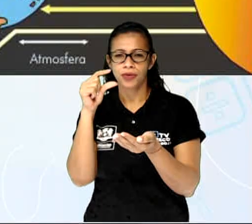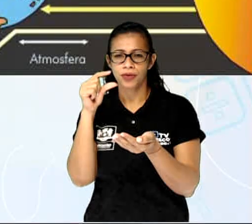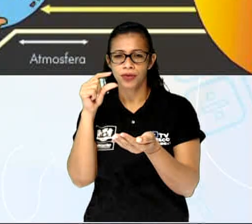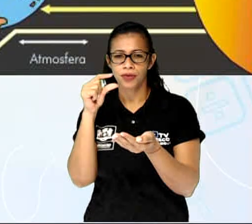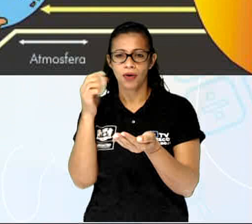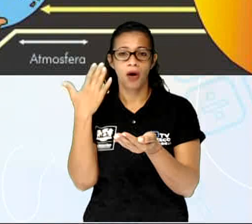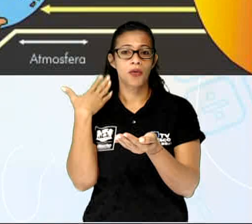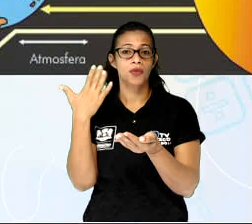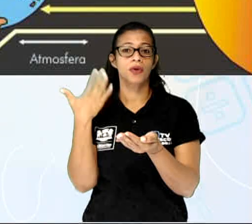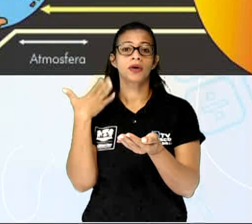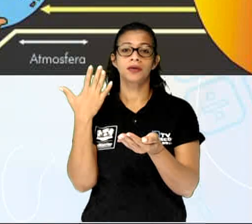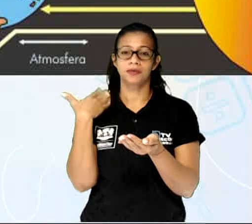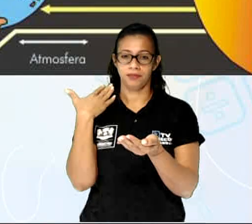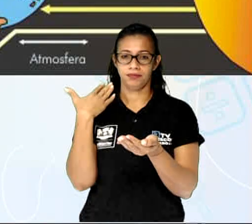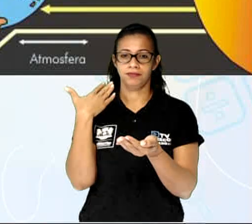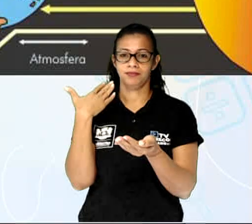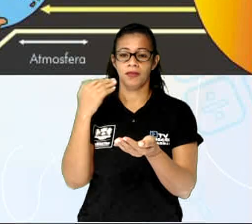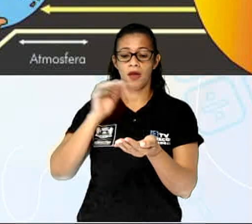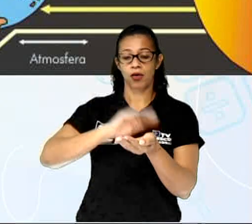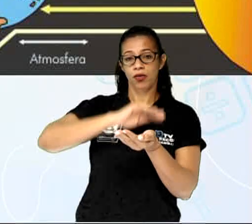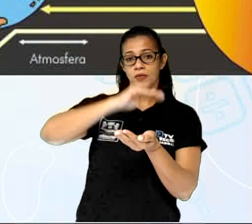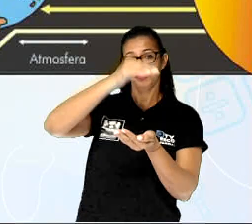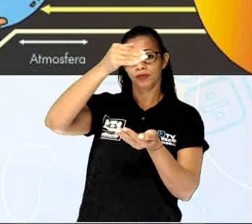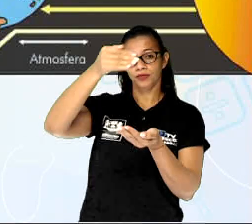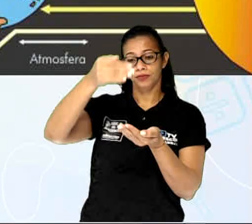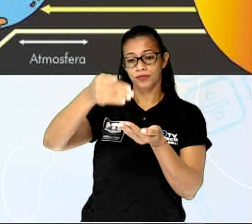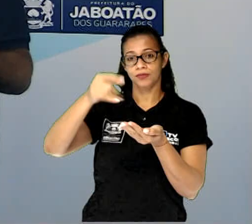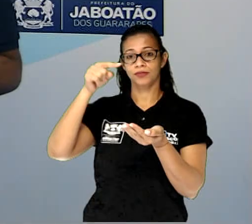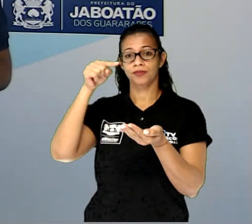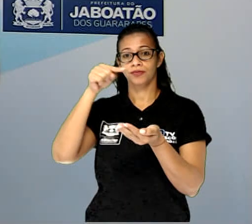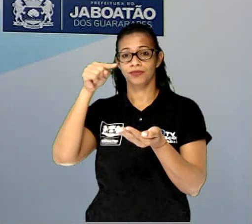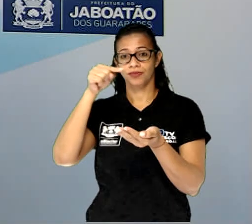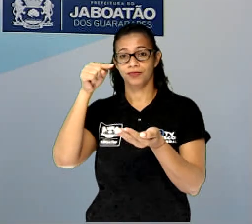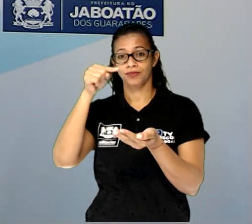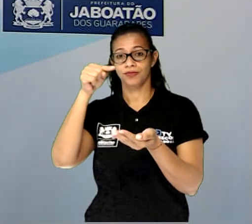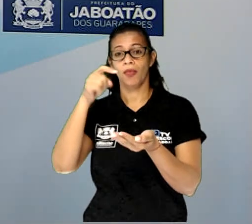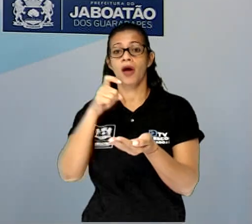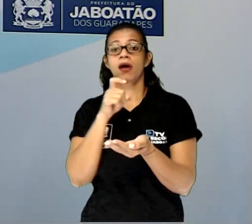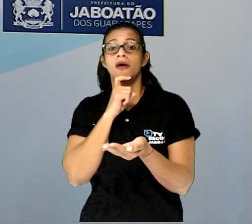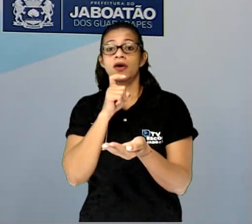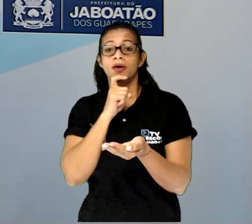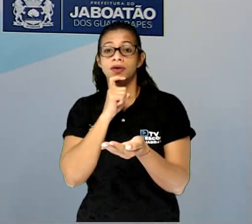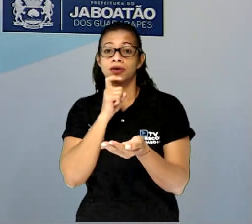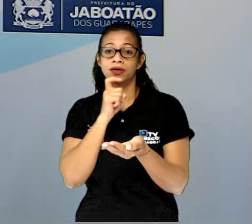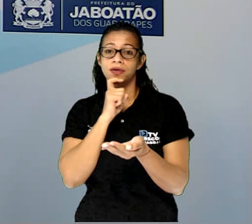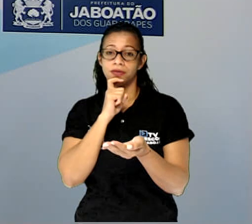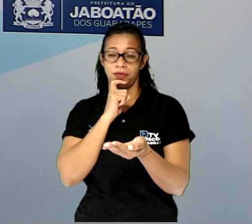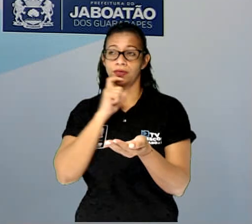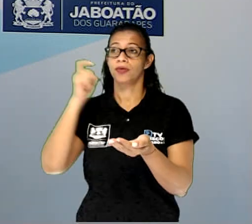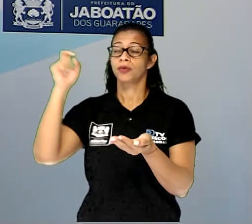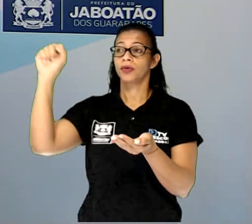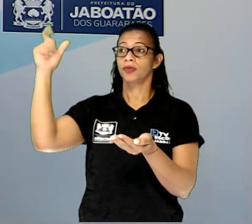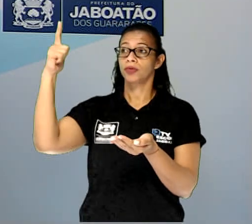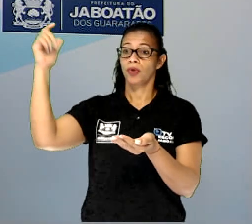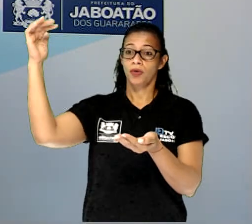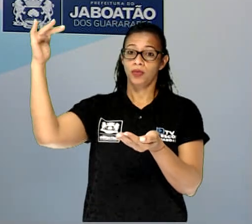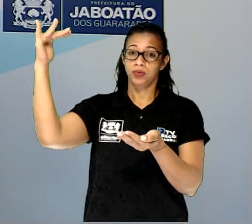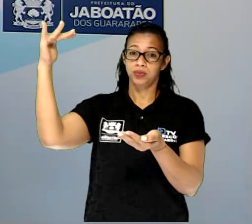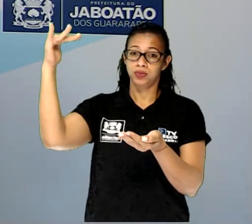Zonas polares. Então, o formato da Terra, ela vai ter essa como característica